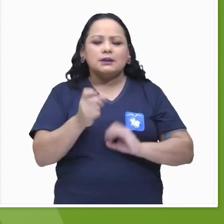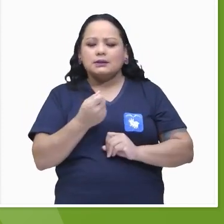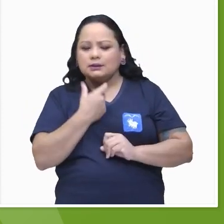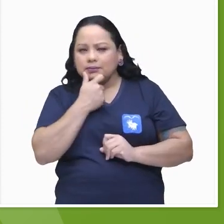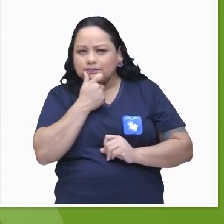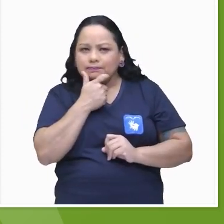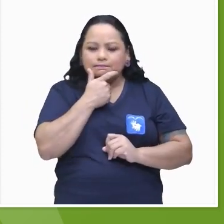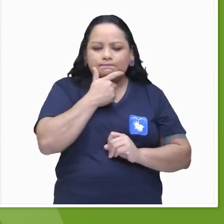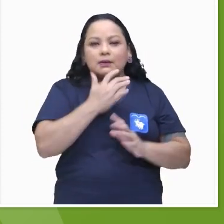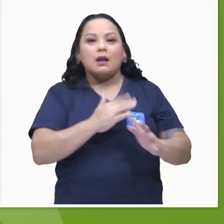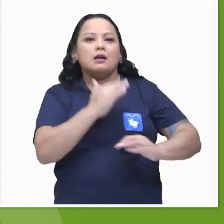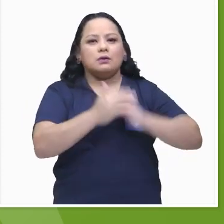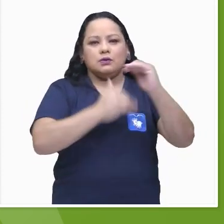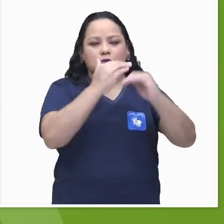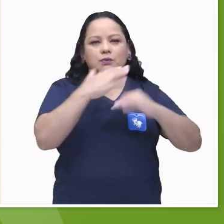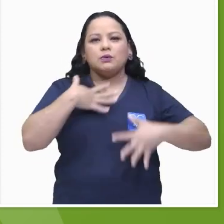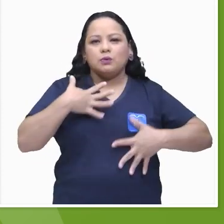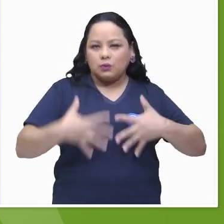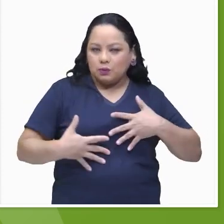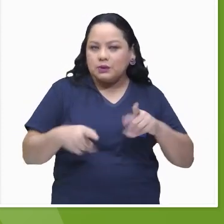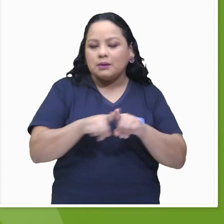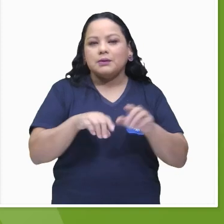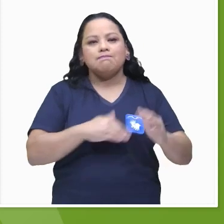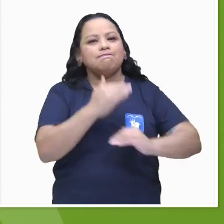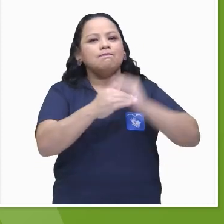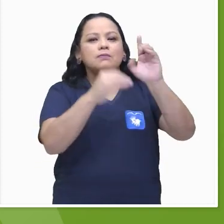esse desenvolvimento físico e social